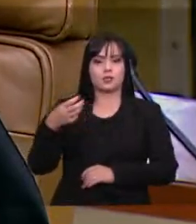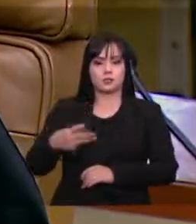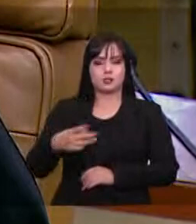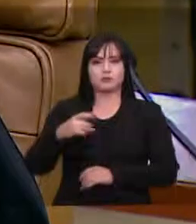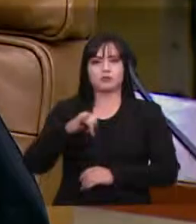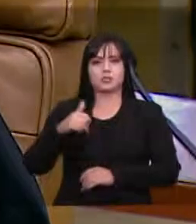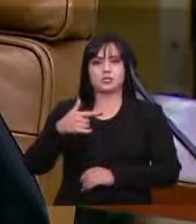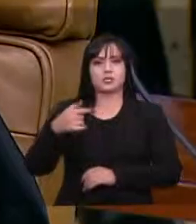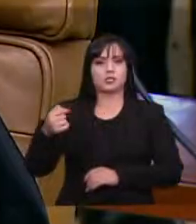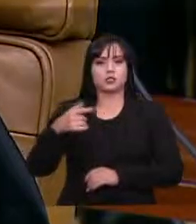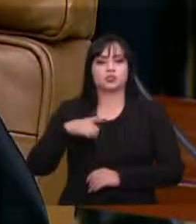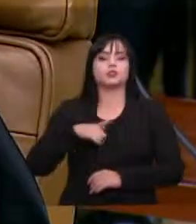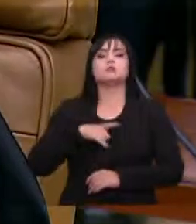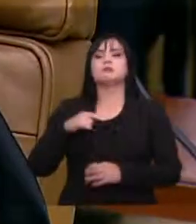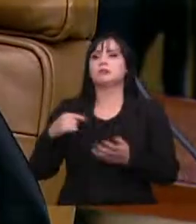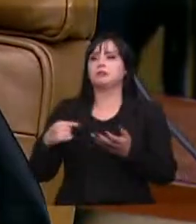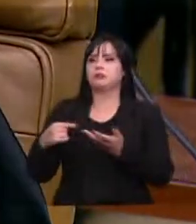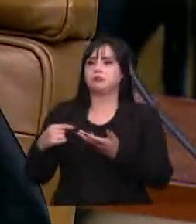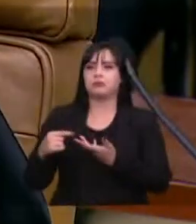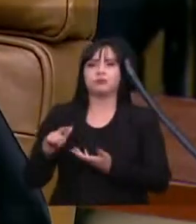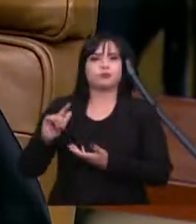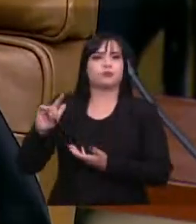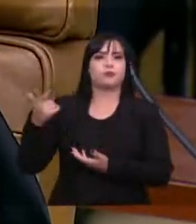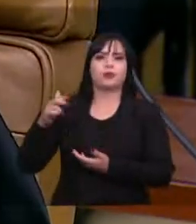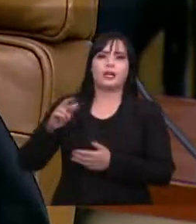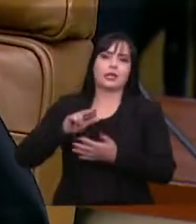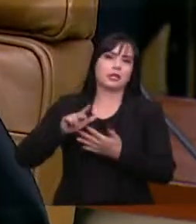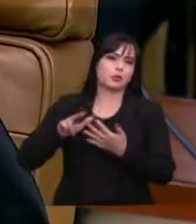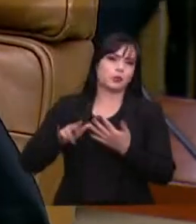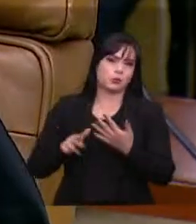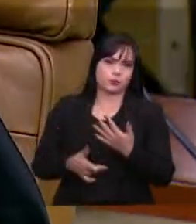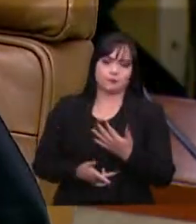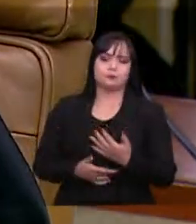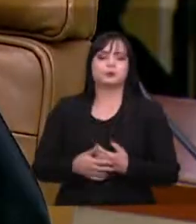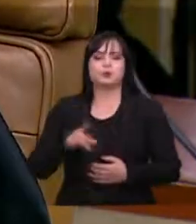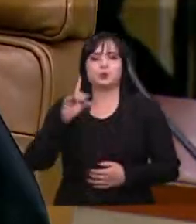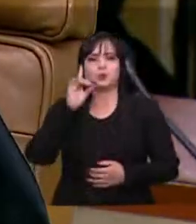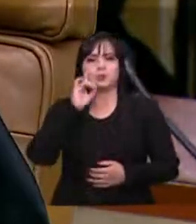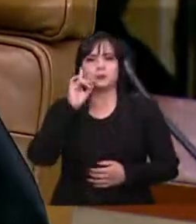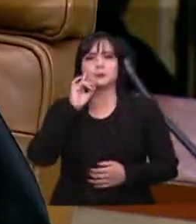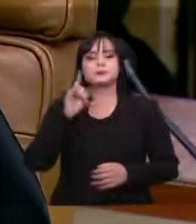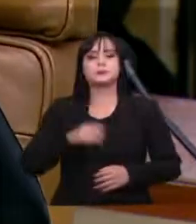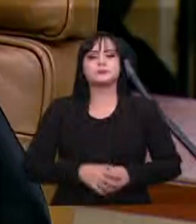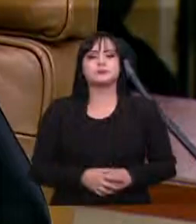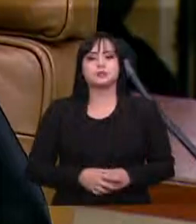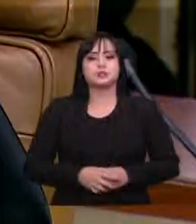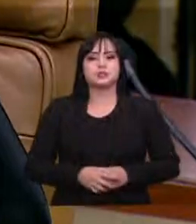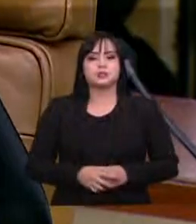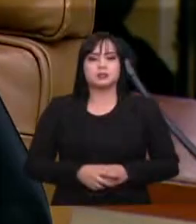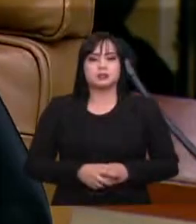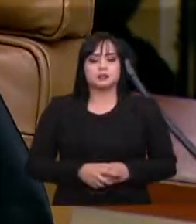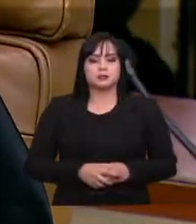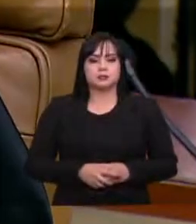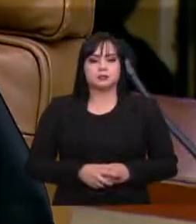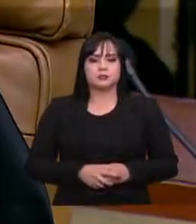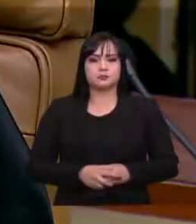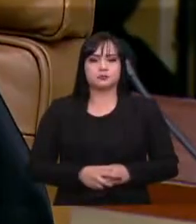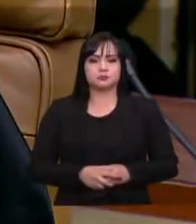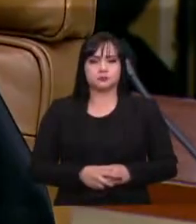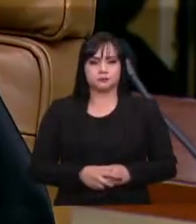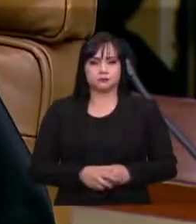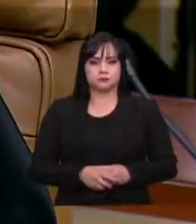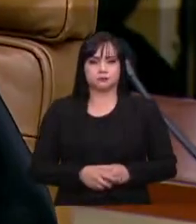de junho de 2013 30 de julho de 2013 18 de dezembro de 2013 21 de janeiro de 2014 e 25 de março